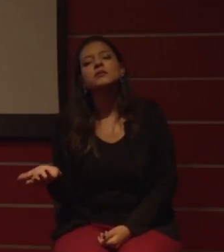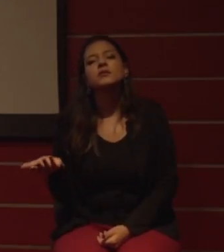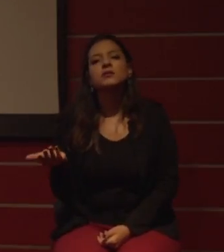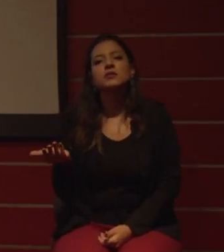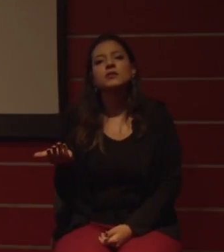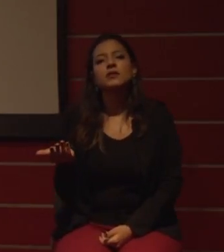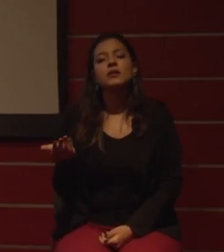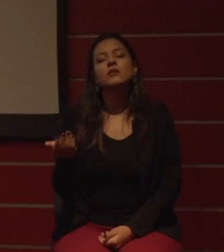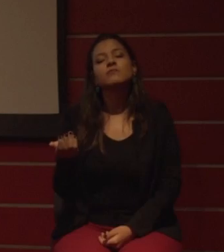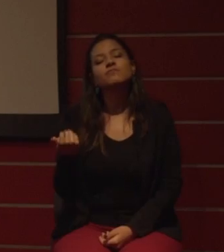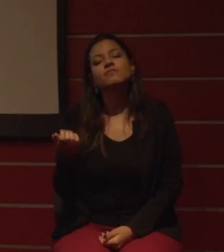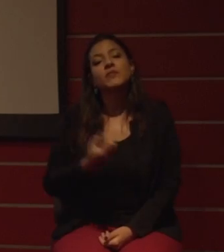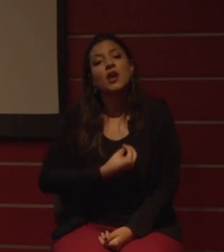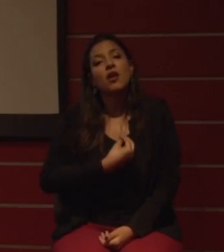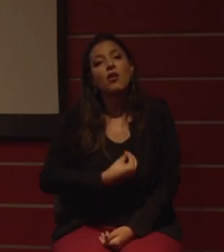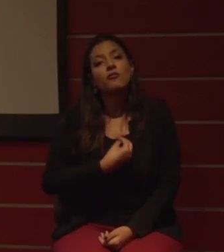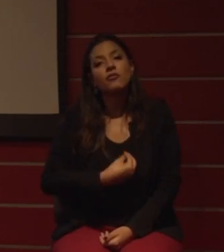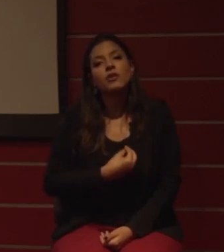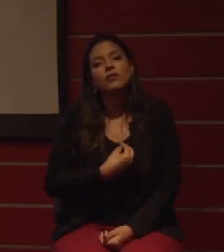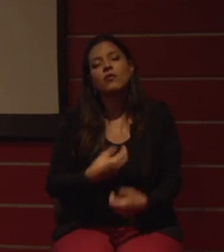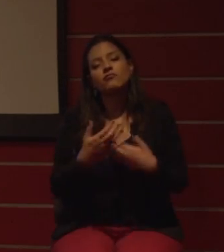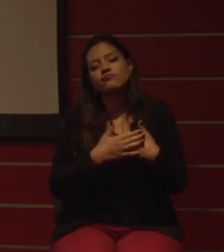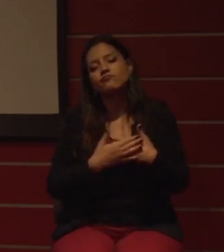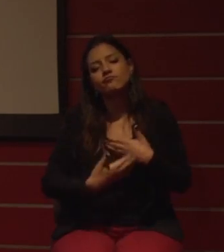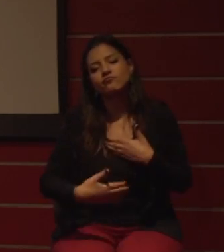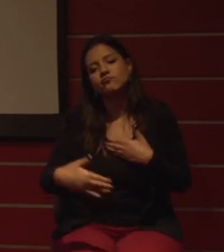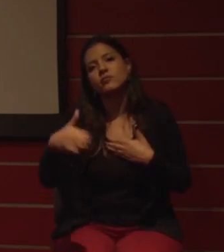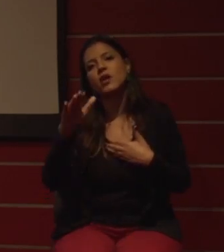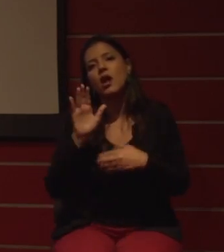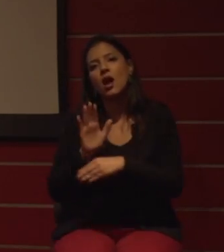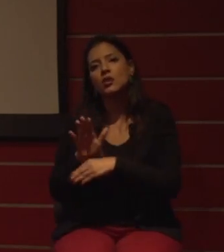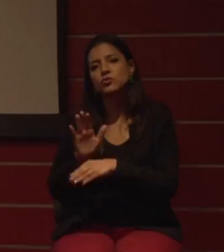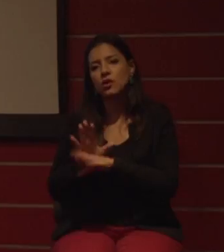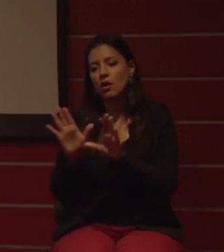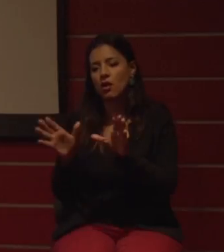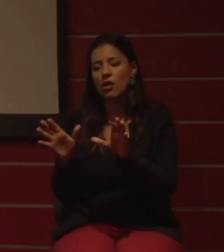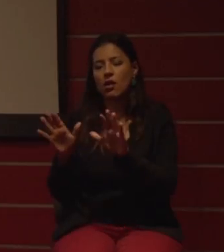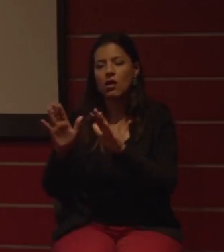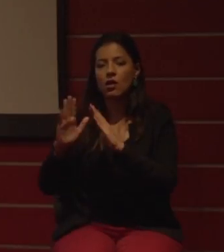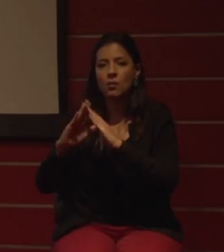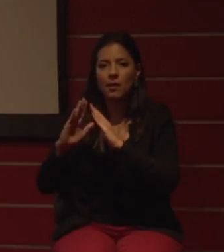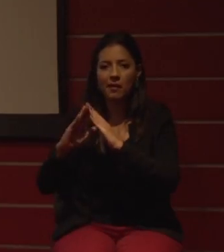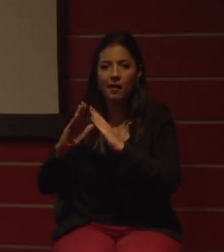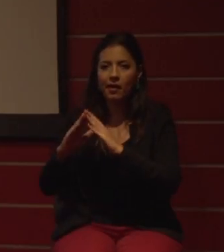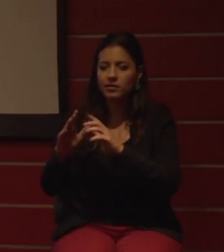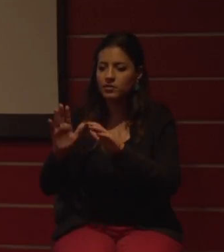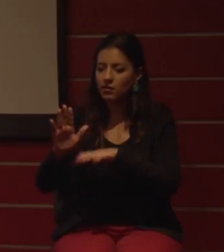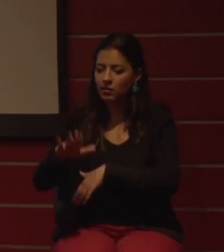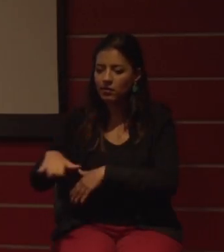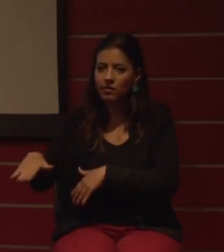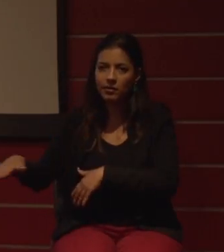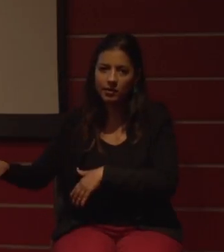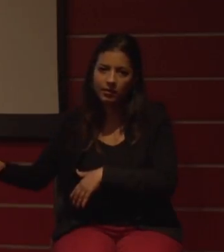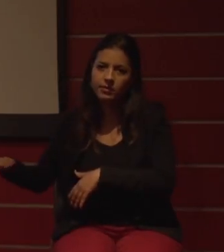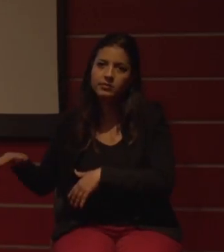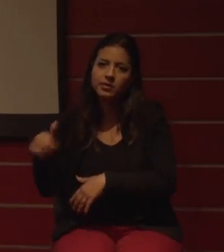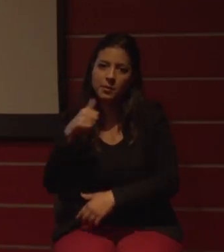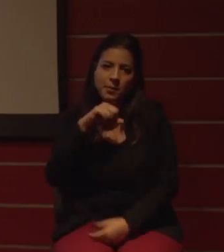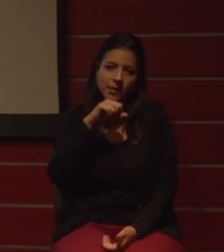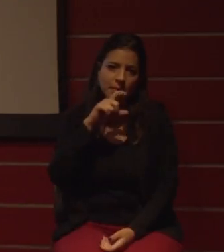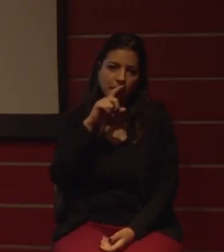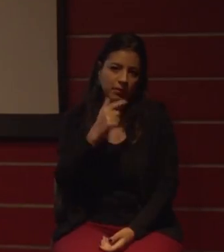fica disposta a dedicar a vida dela inteira a ajudar um orfanato né de crianças principalmente de crianças